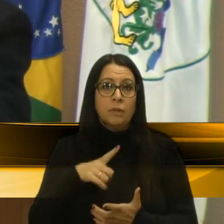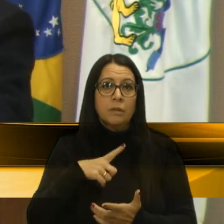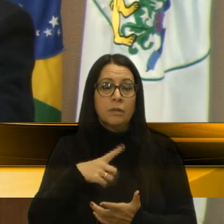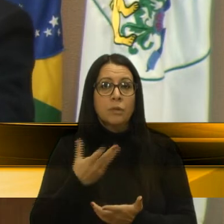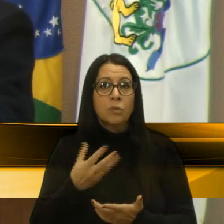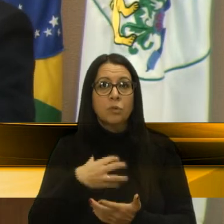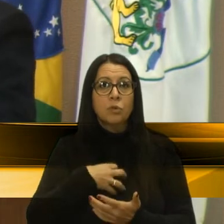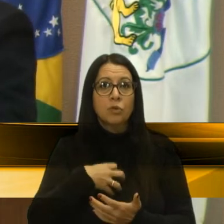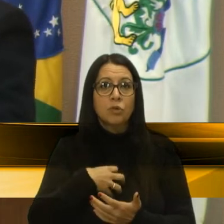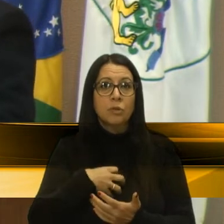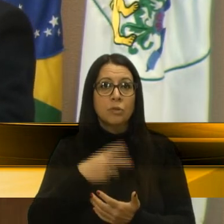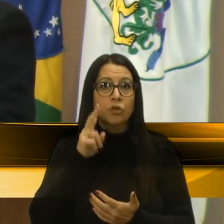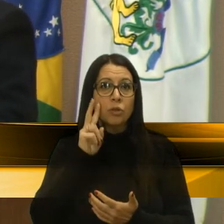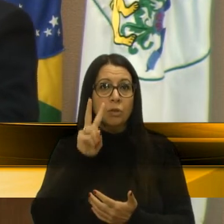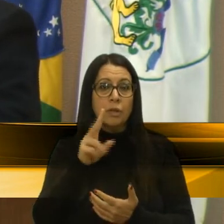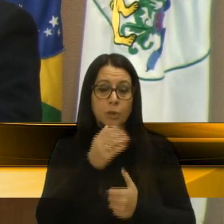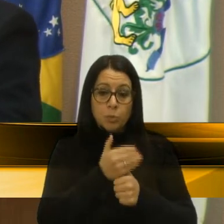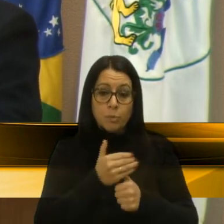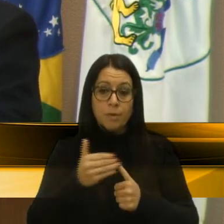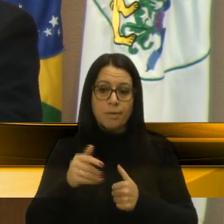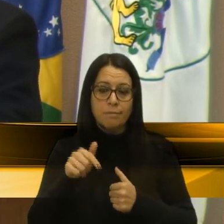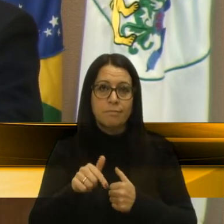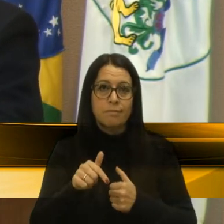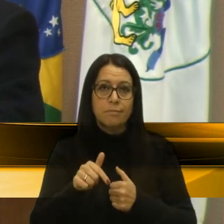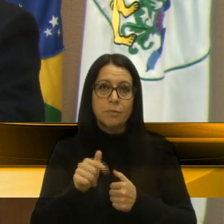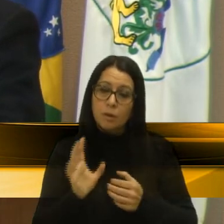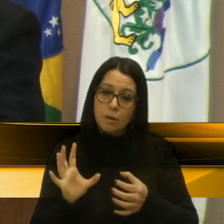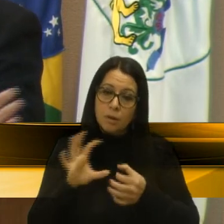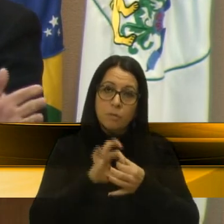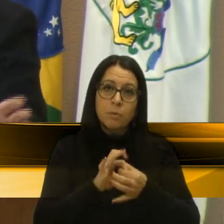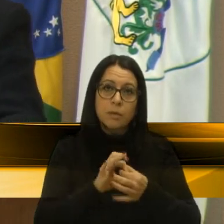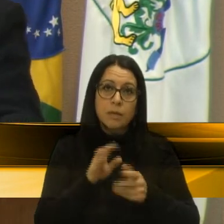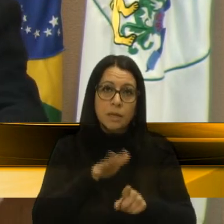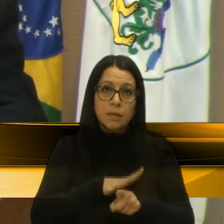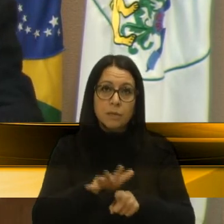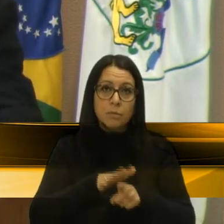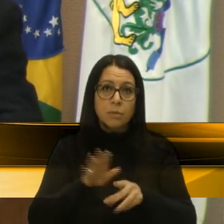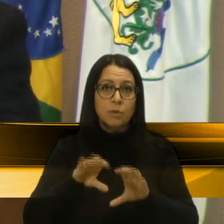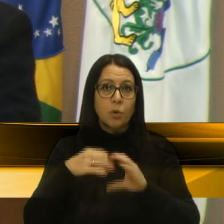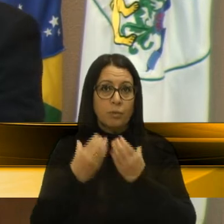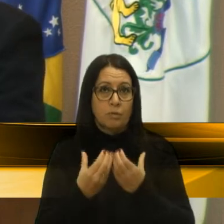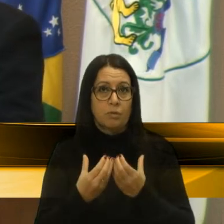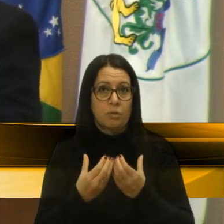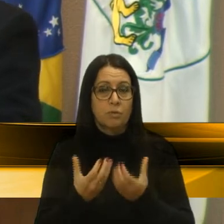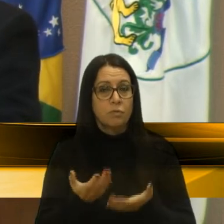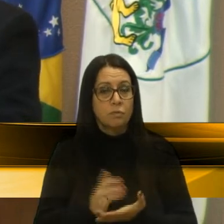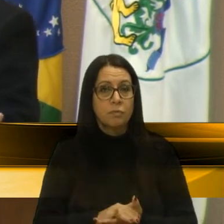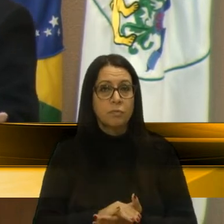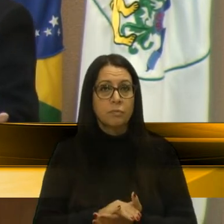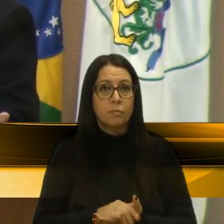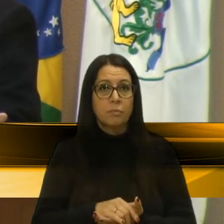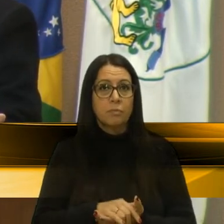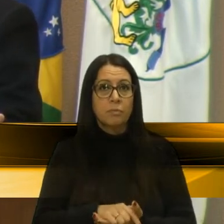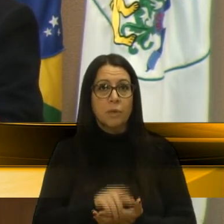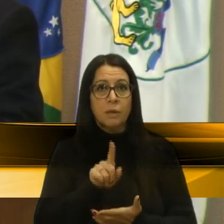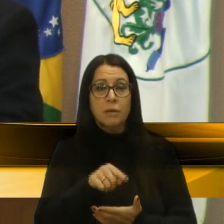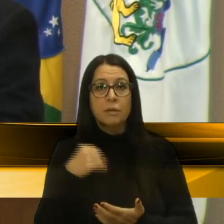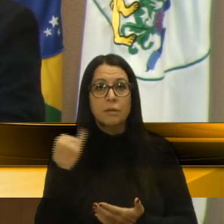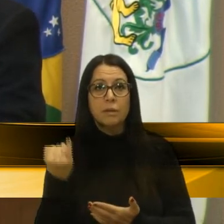do vereador Arlindo Bandeira aqui nessa tribuna, ela é sintomática, né? Nós temos um grupo de vereadores nesta